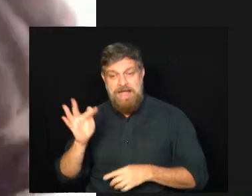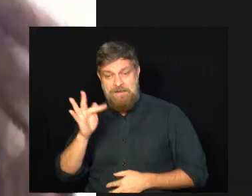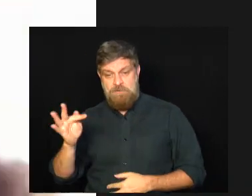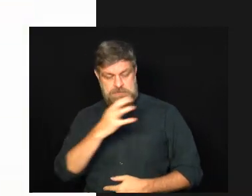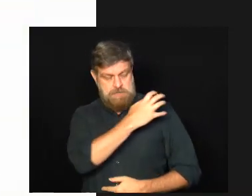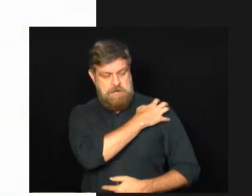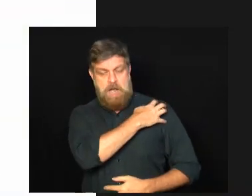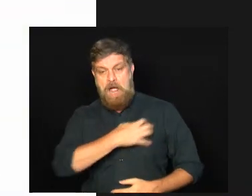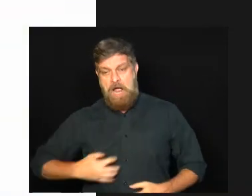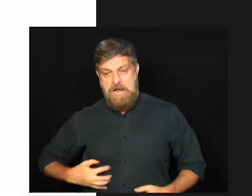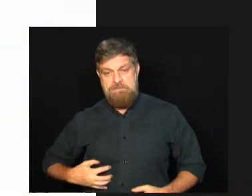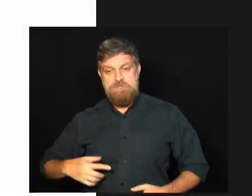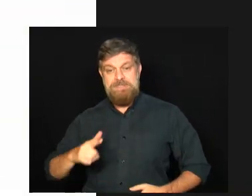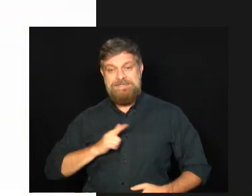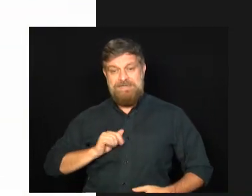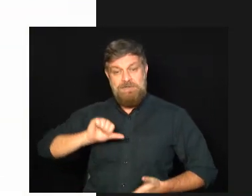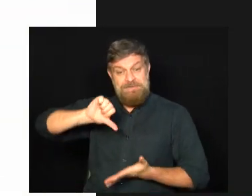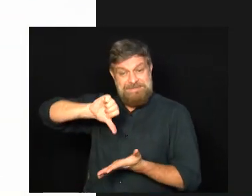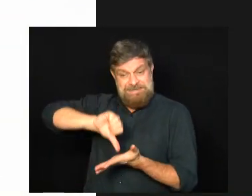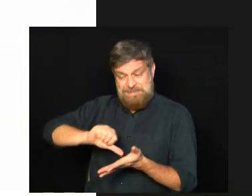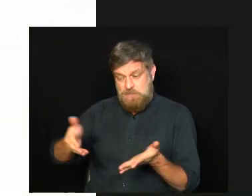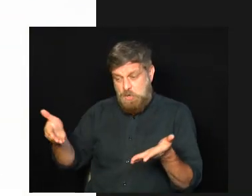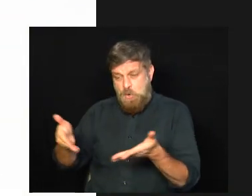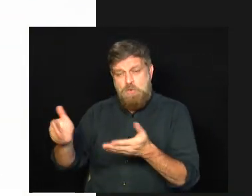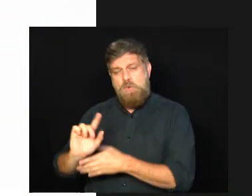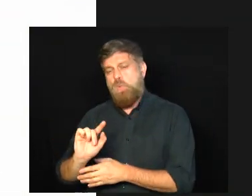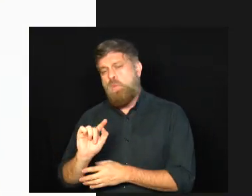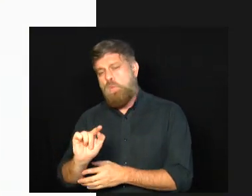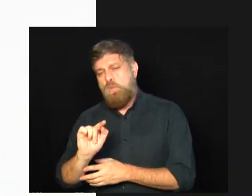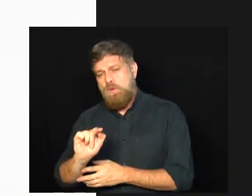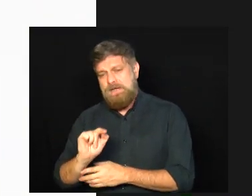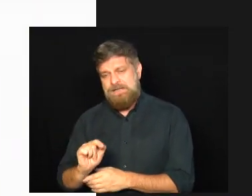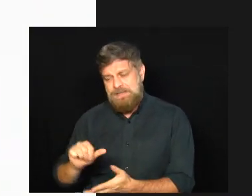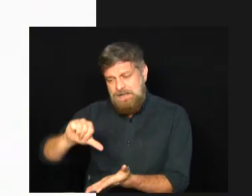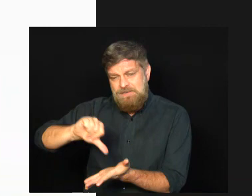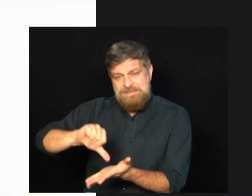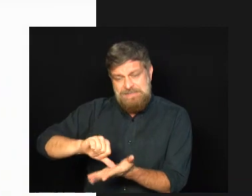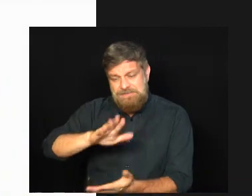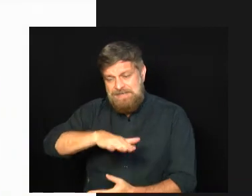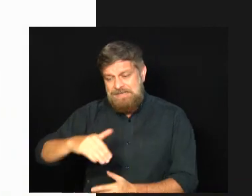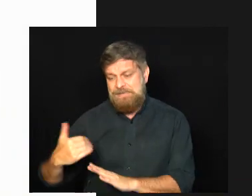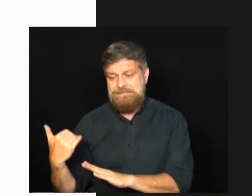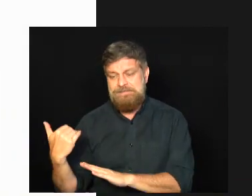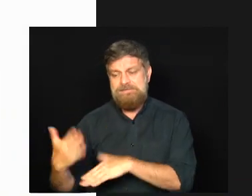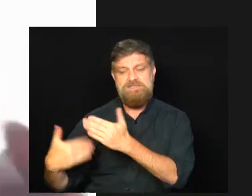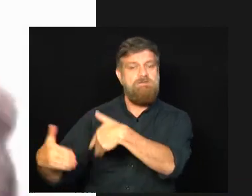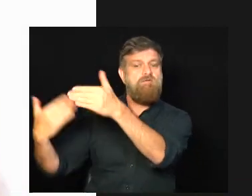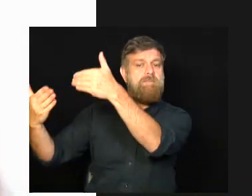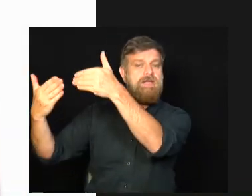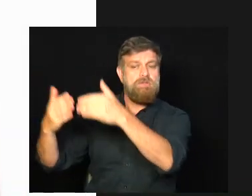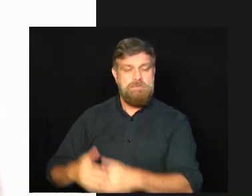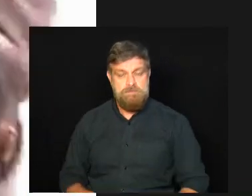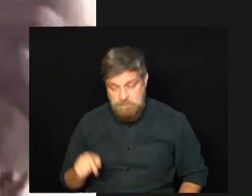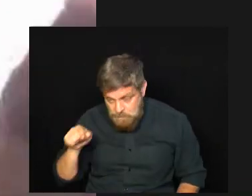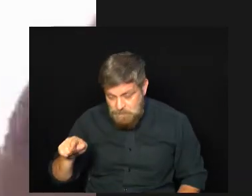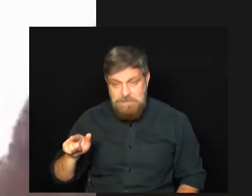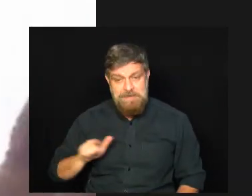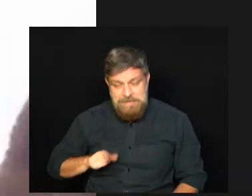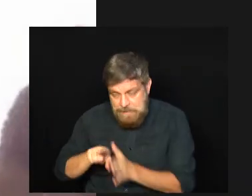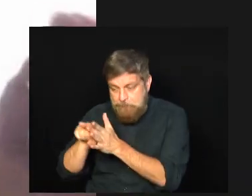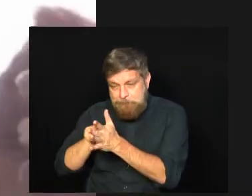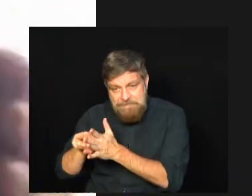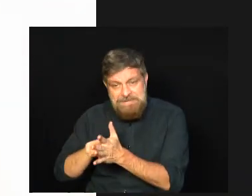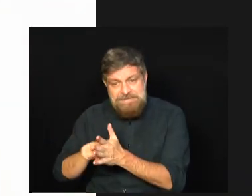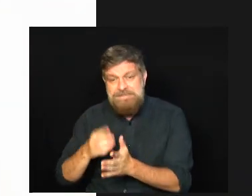tem um centro hoje, que é um centro do desenvolvimento da criança. Do desenvolvimento da